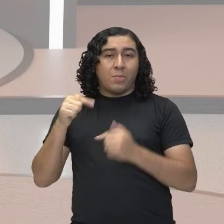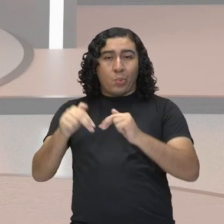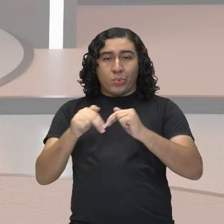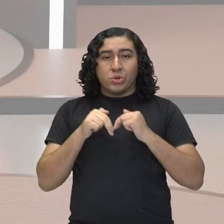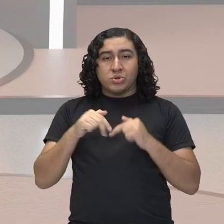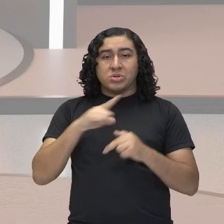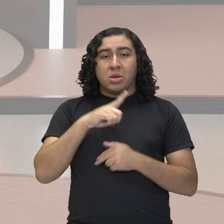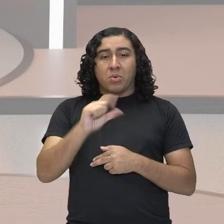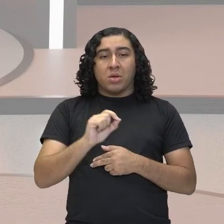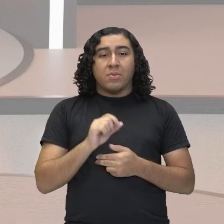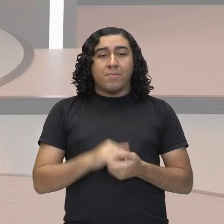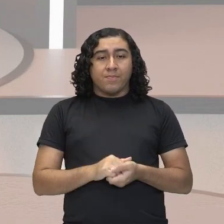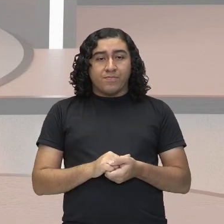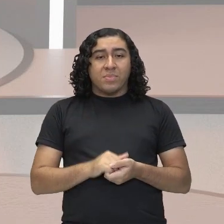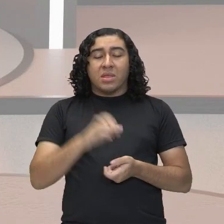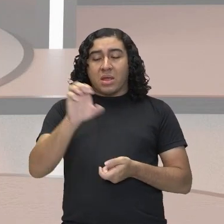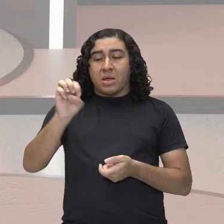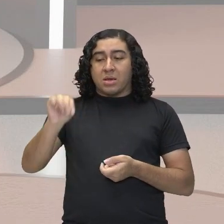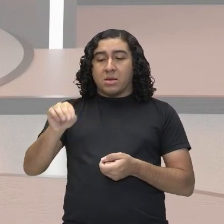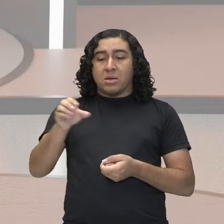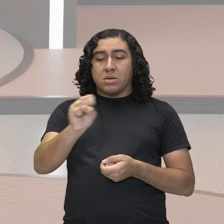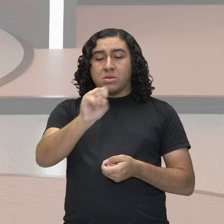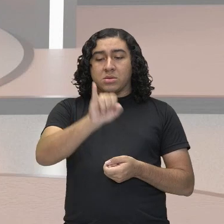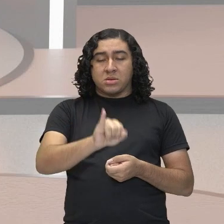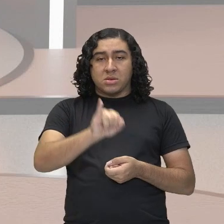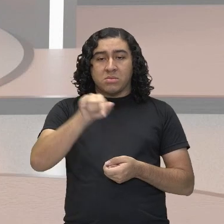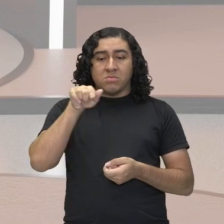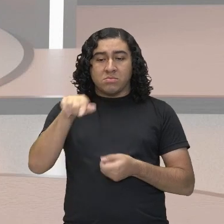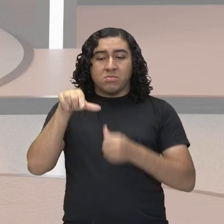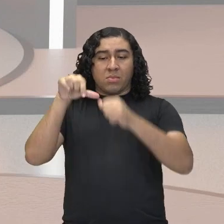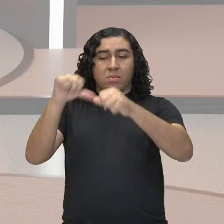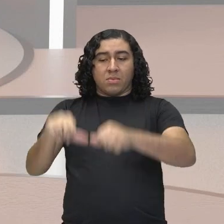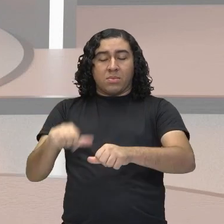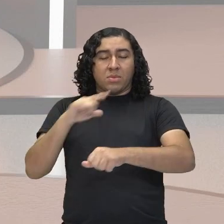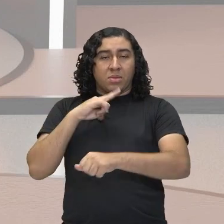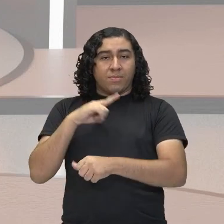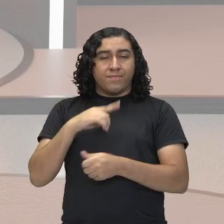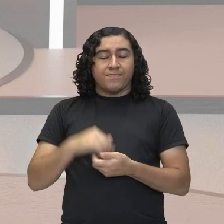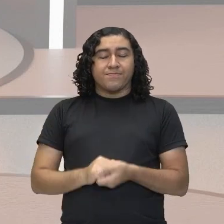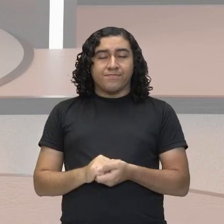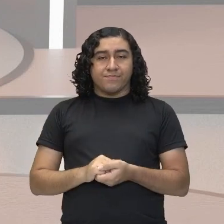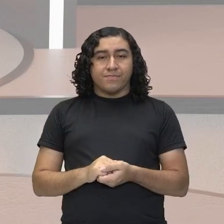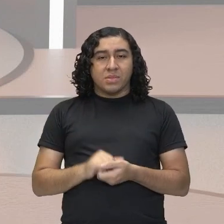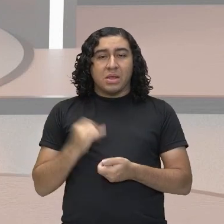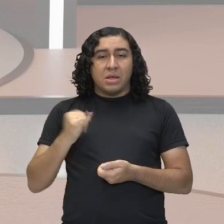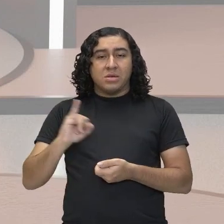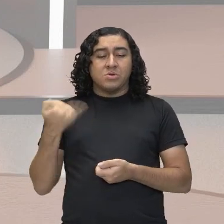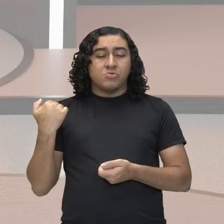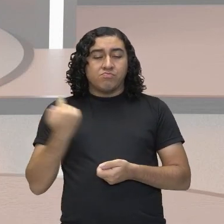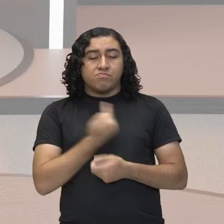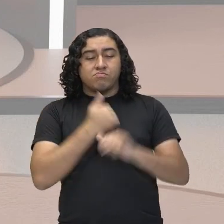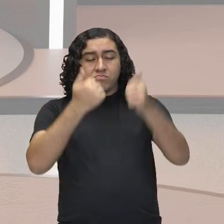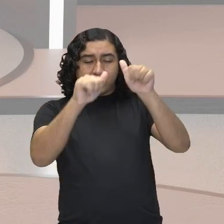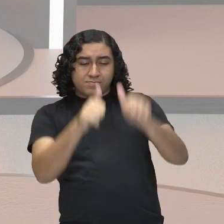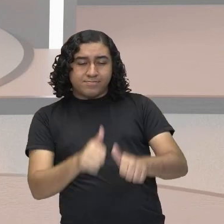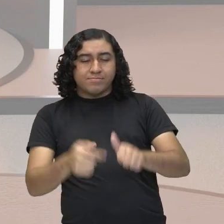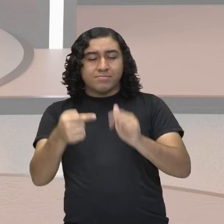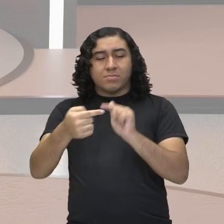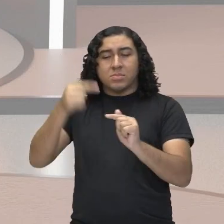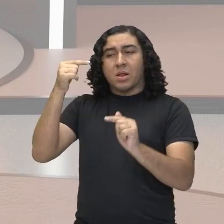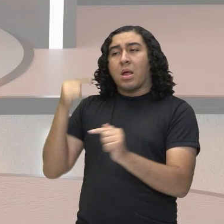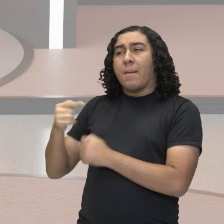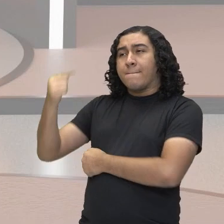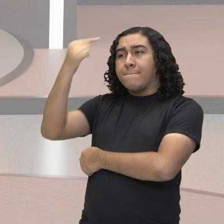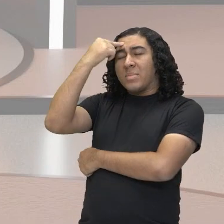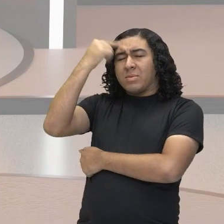O ser em si, estar aí, tá certo? Se a gente for analisar, a gente vai buscar esses pensamentos